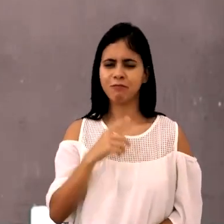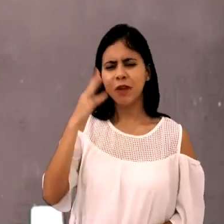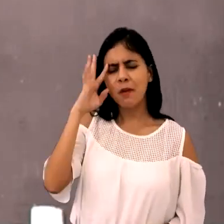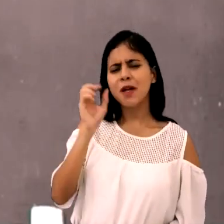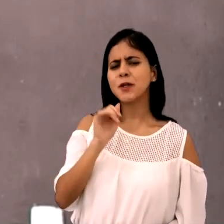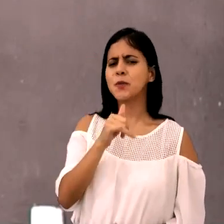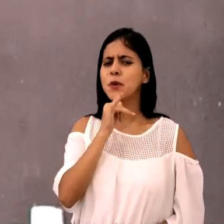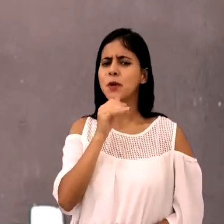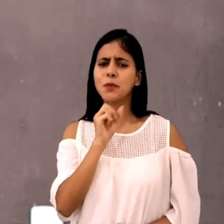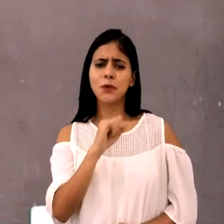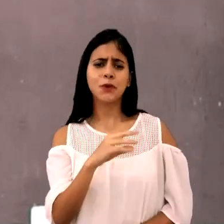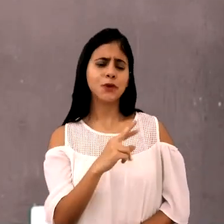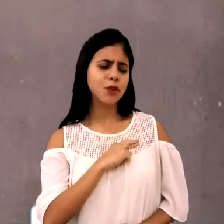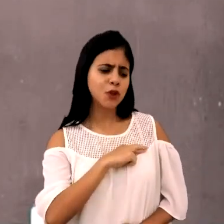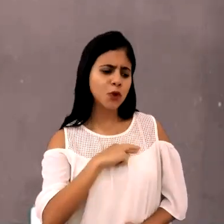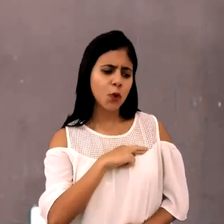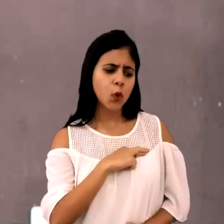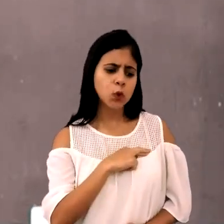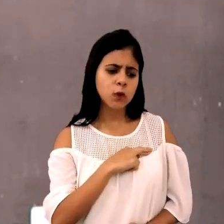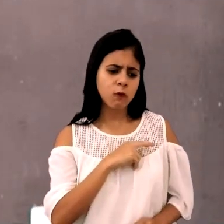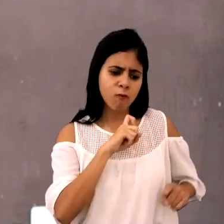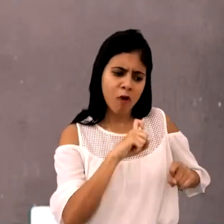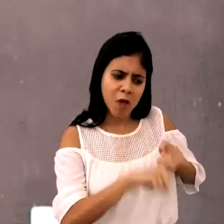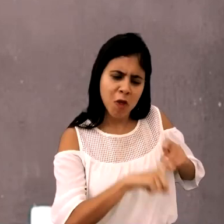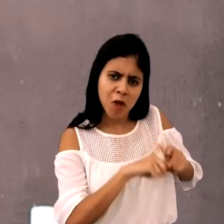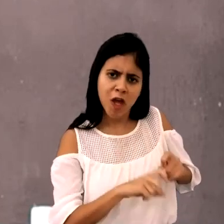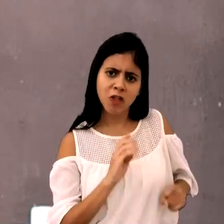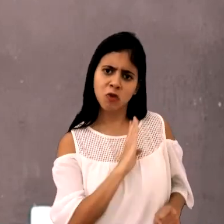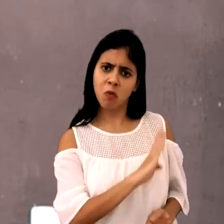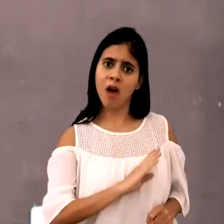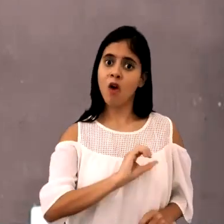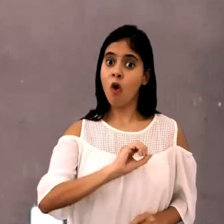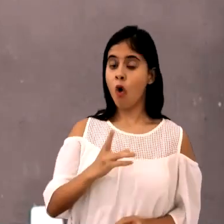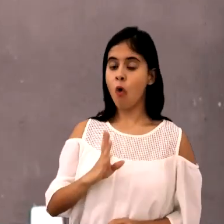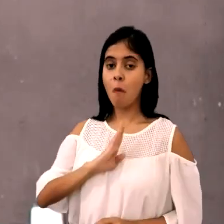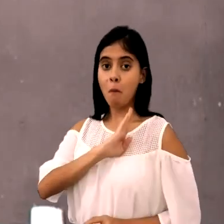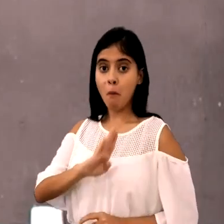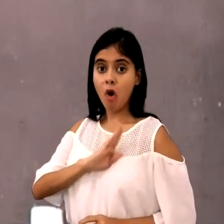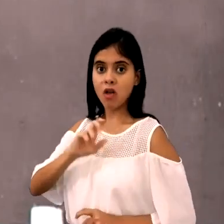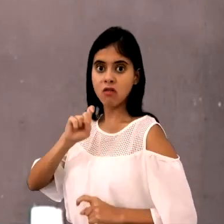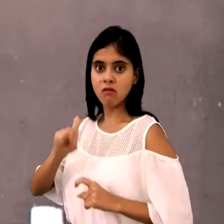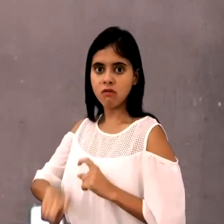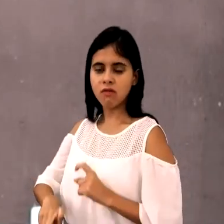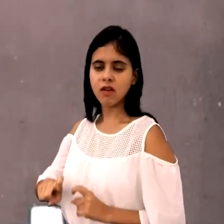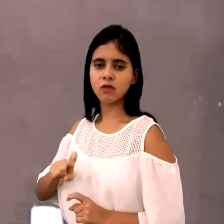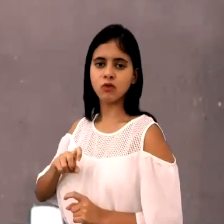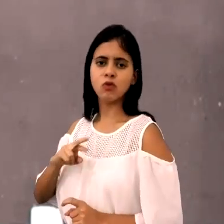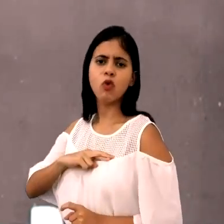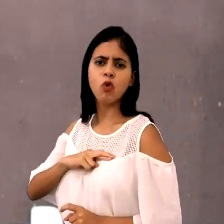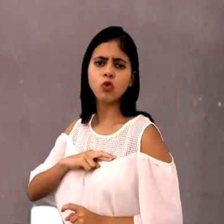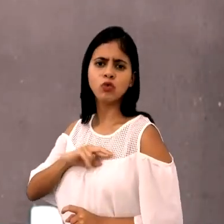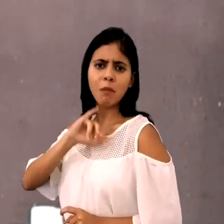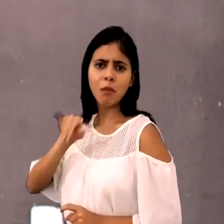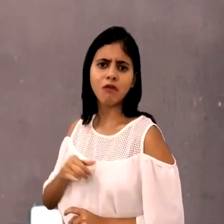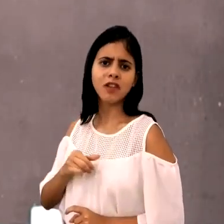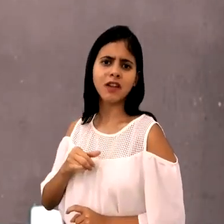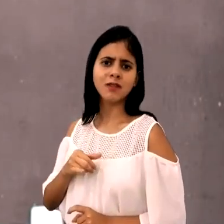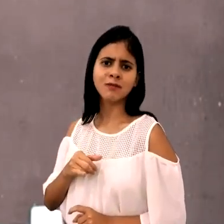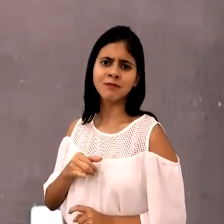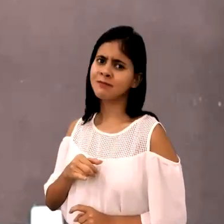Imagina se Ruth tivesse forçado dormir com Boaz, ou Boaz tivesse se aproveitado da situação. Olha o escândalo.